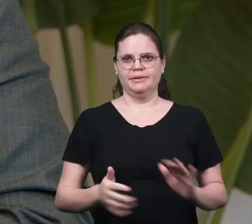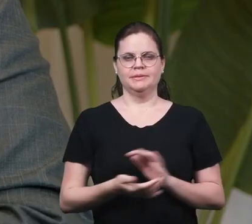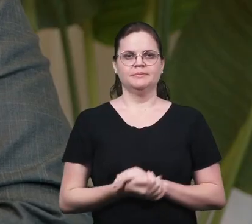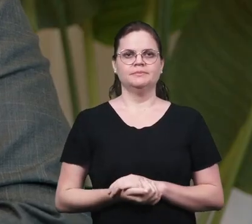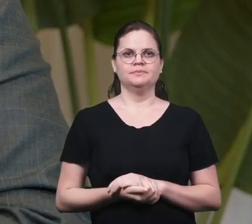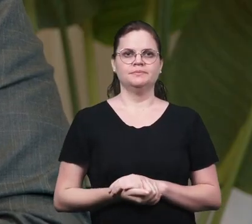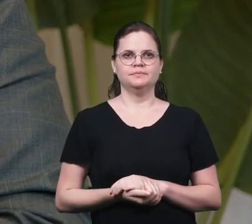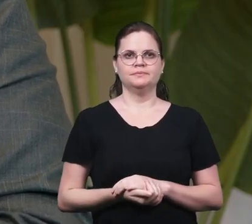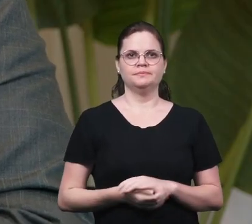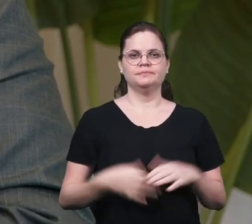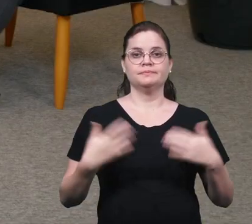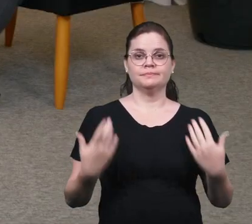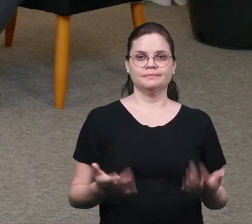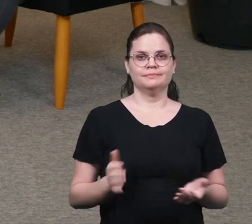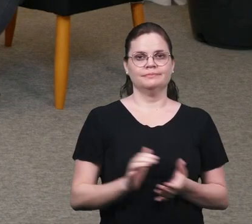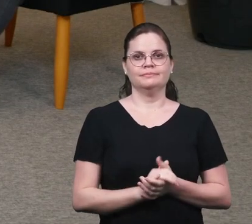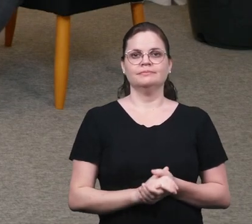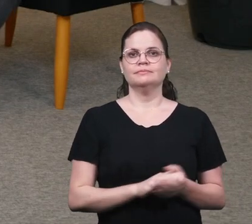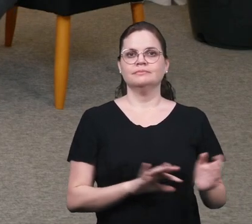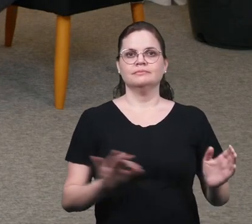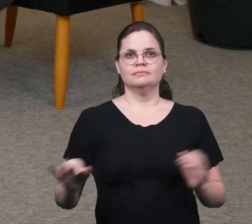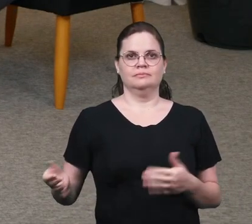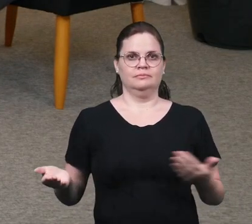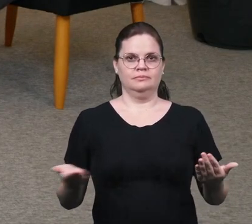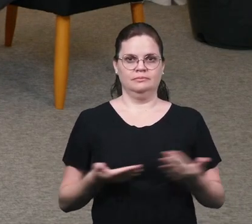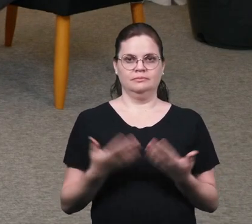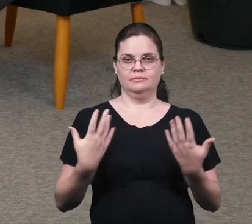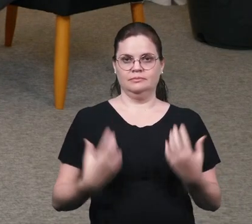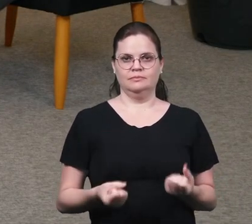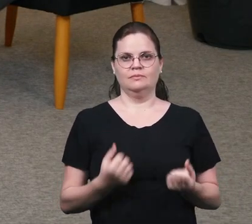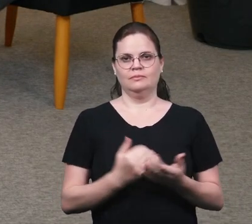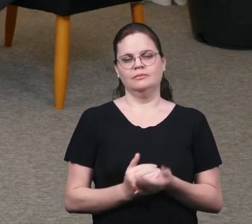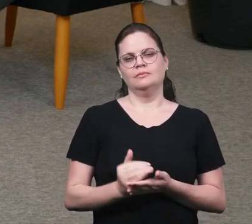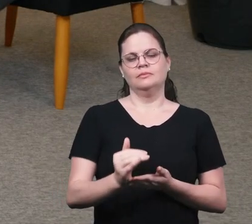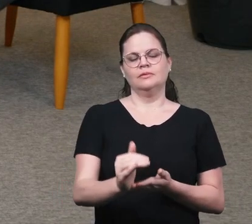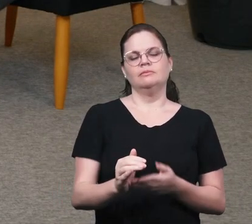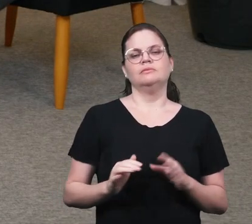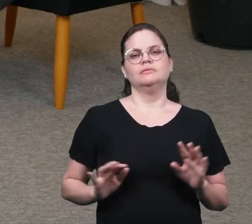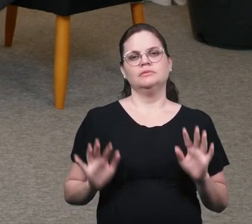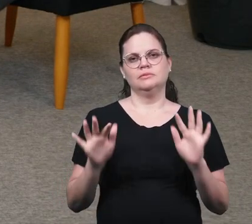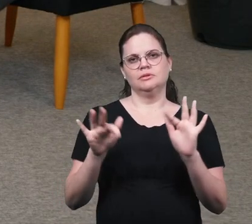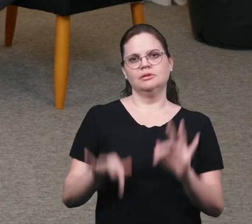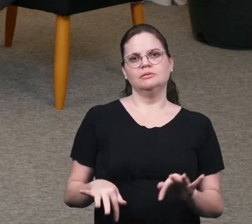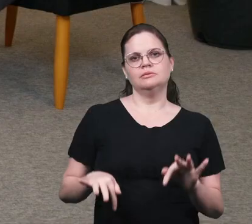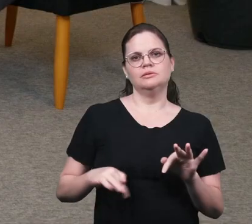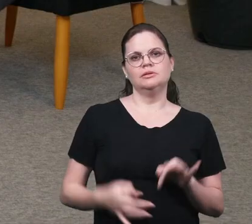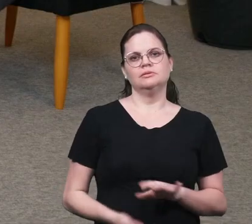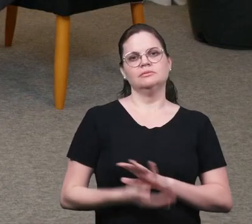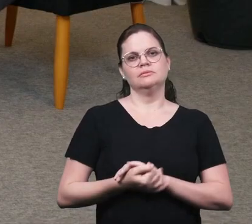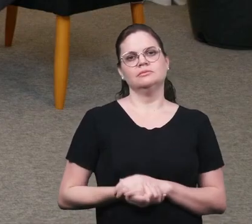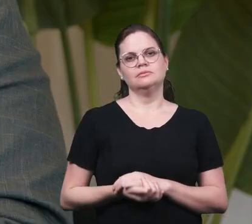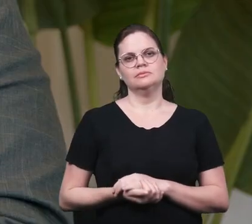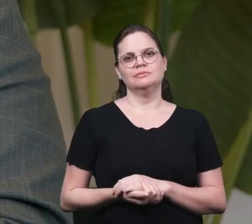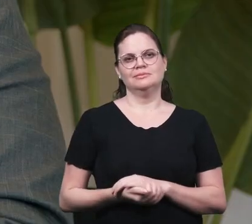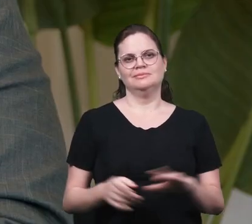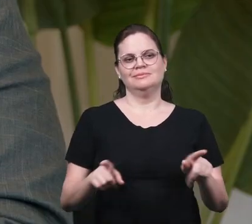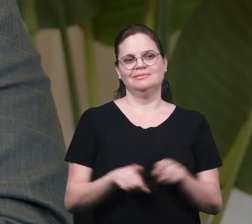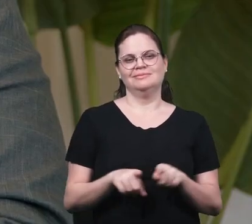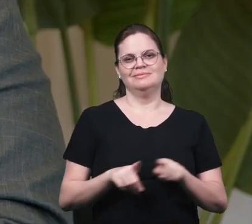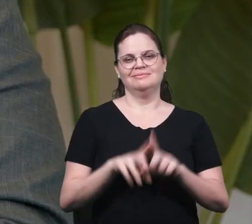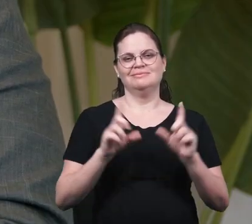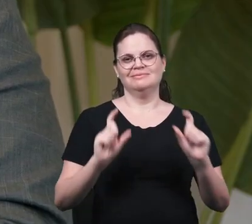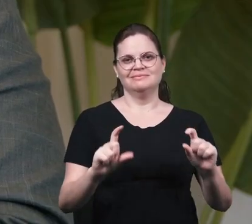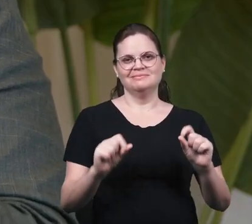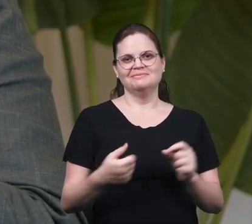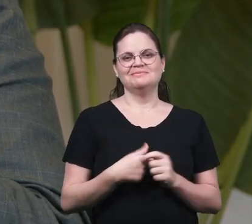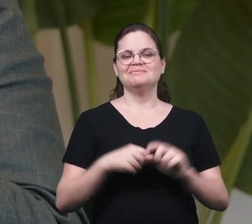lar. Muito bem, nós vamos caminhar para o final do nosso episódio de hoje, cujo